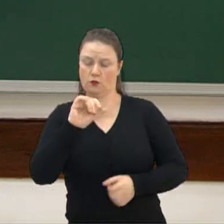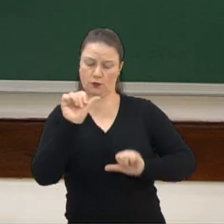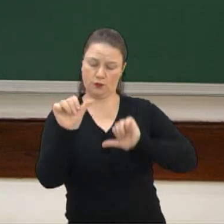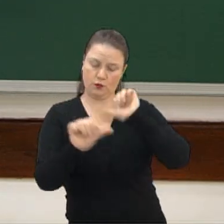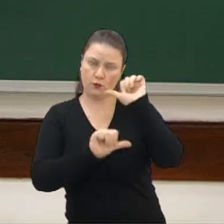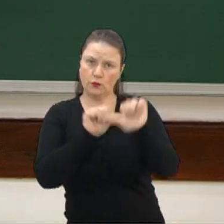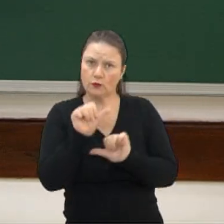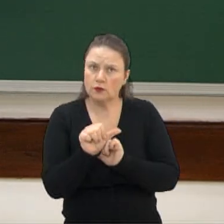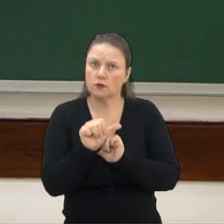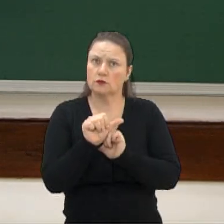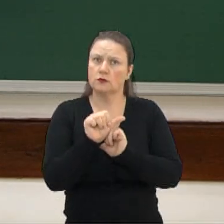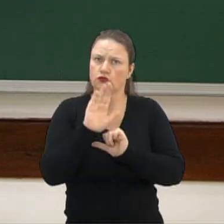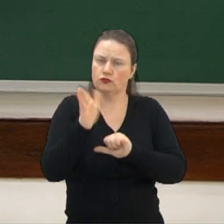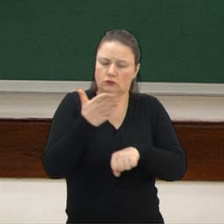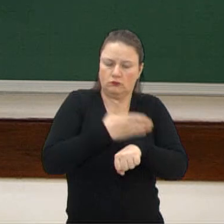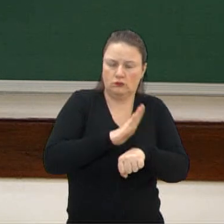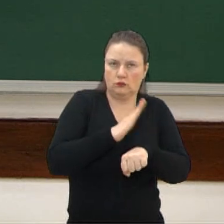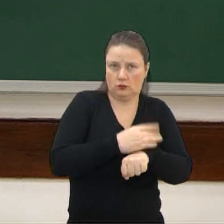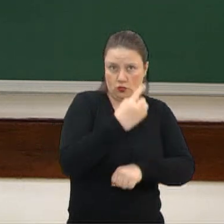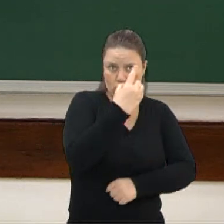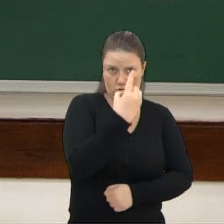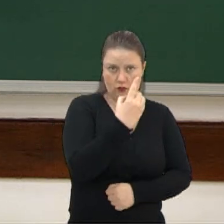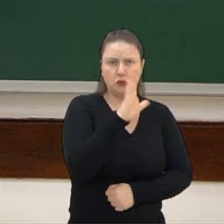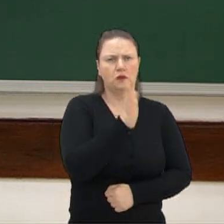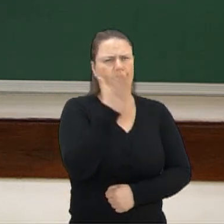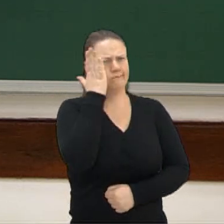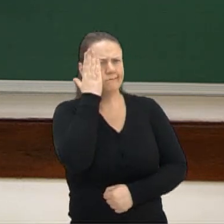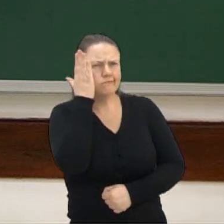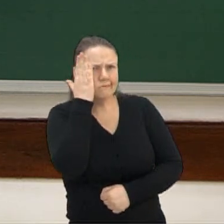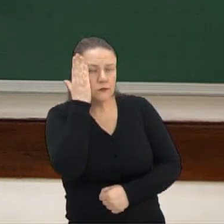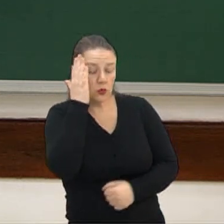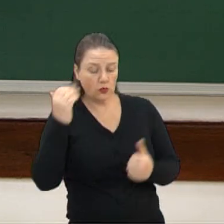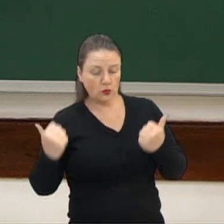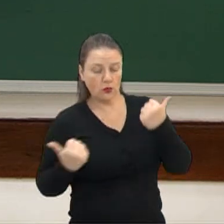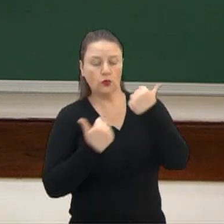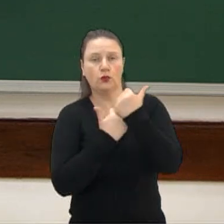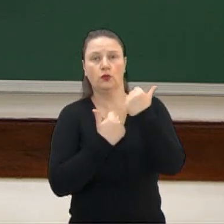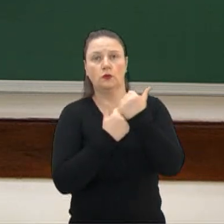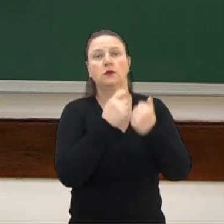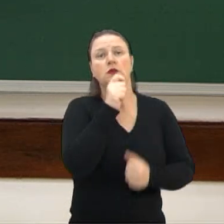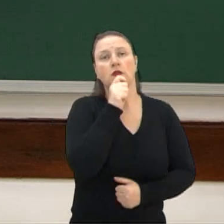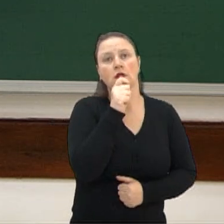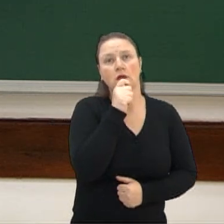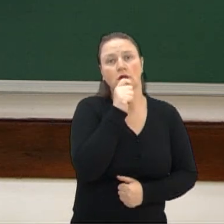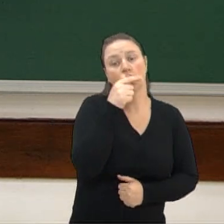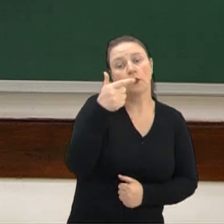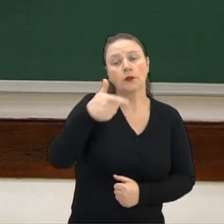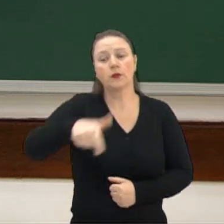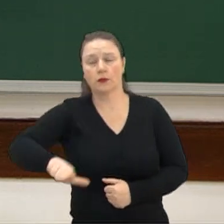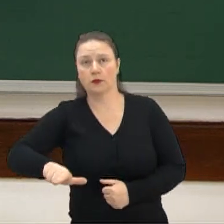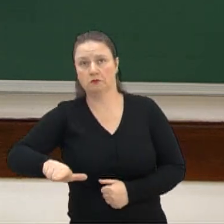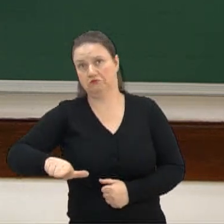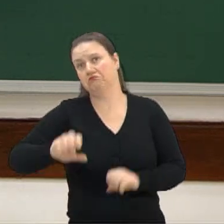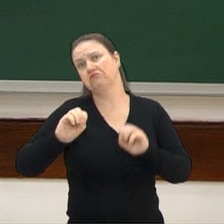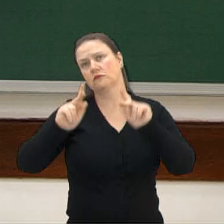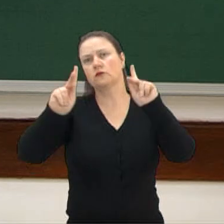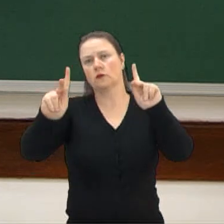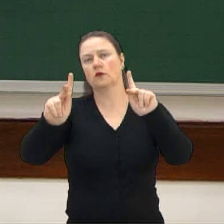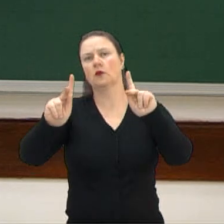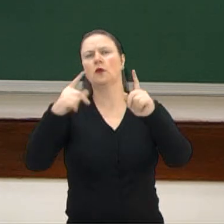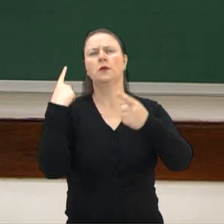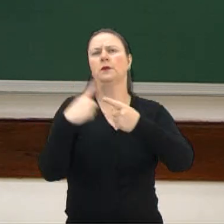alteração, eu fiz lá no exercício 1. Eu sei que eu substituí o ainda por novamente. Ok, mas por